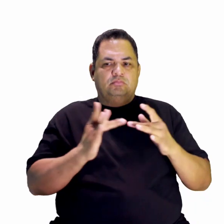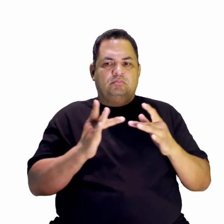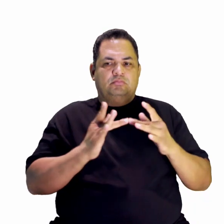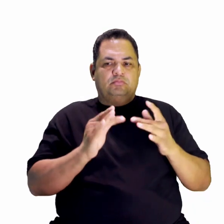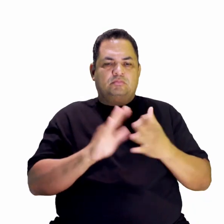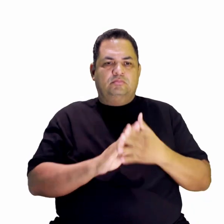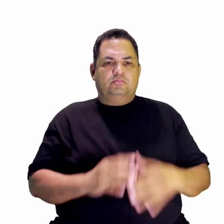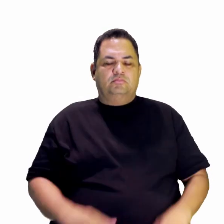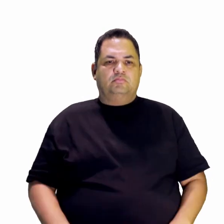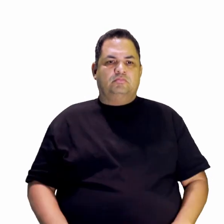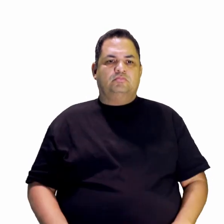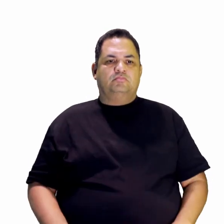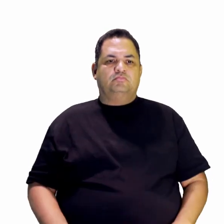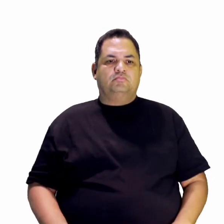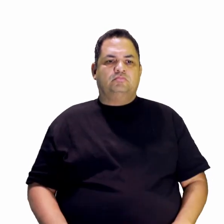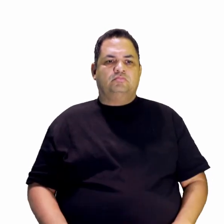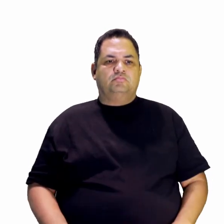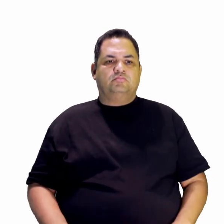de 1 metro por segundo lá.